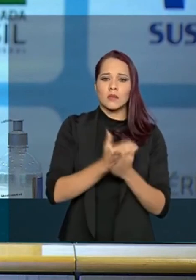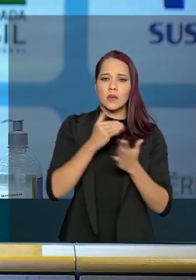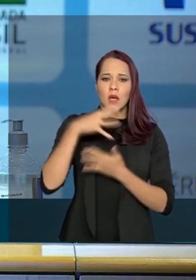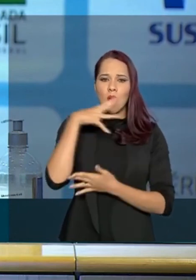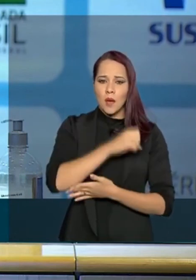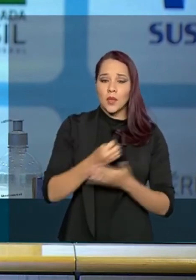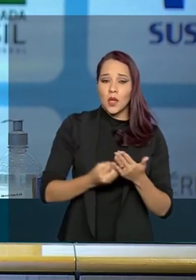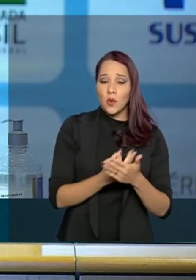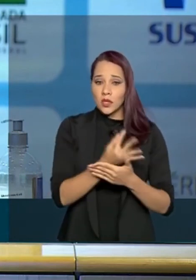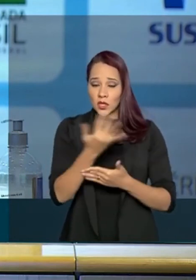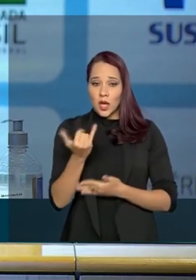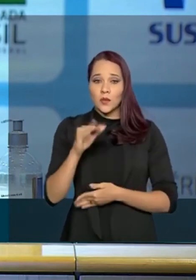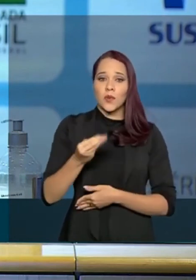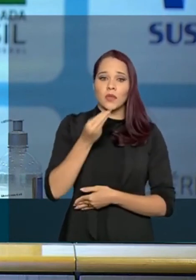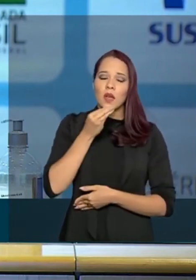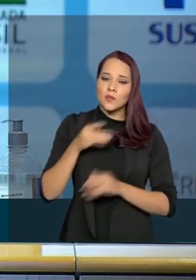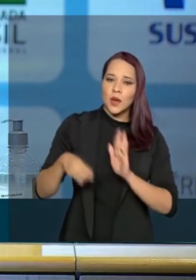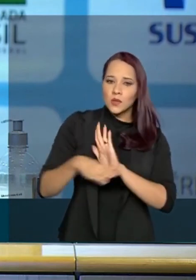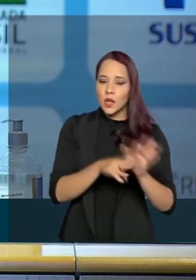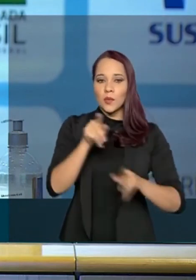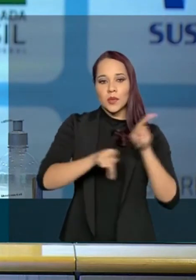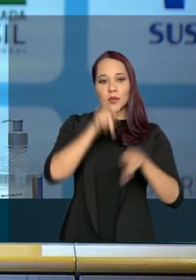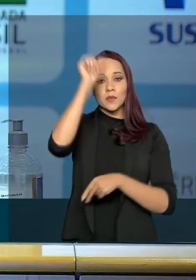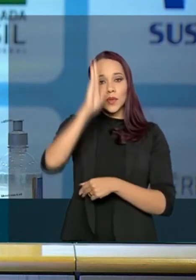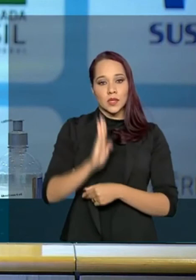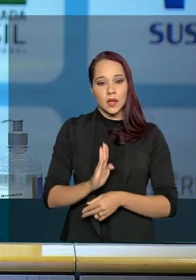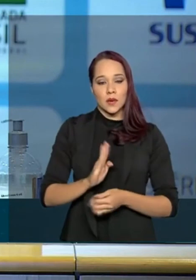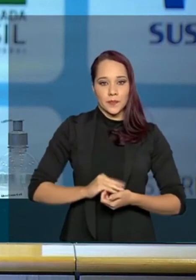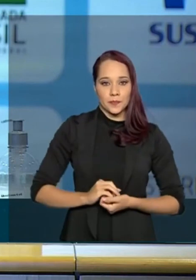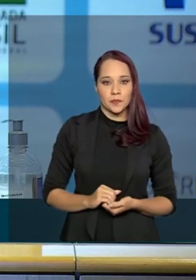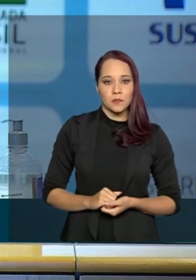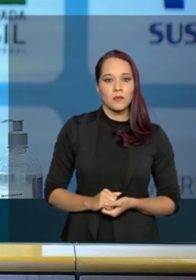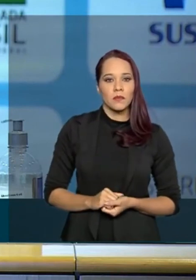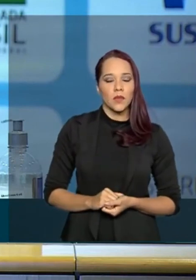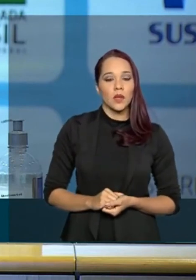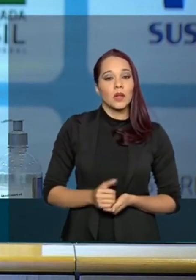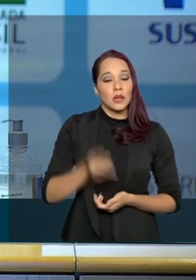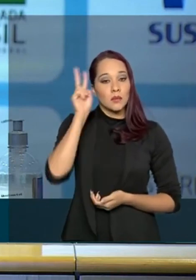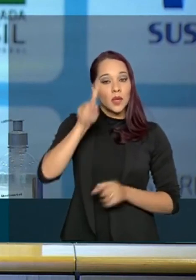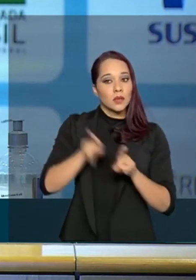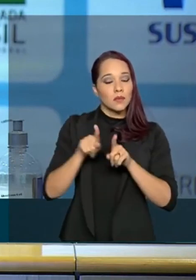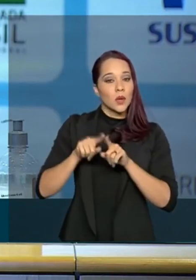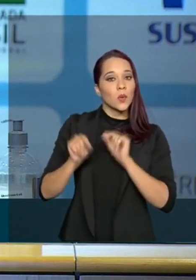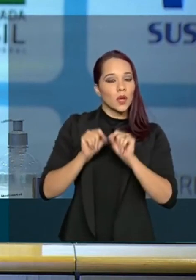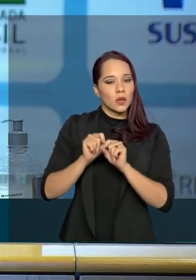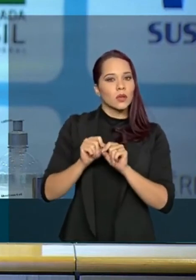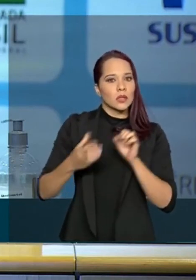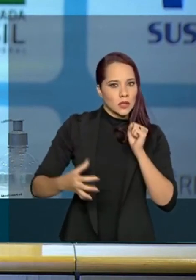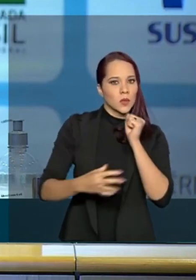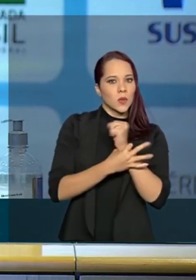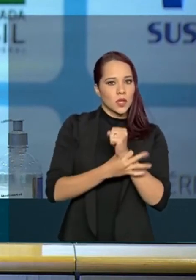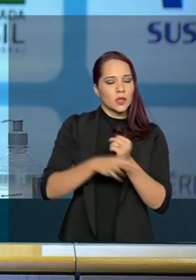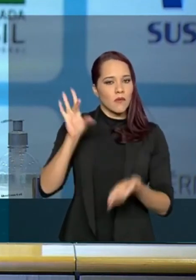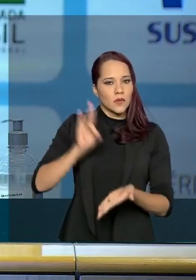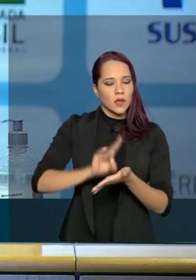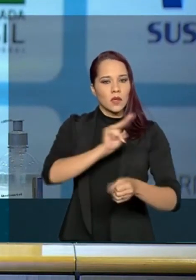quantidade e oportunidade para atender a população brasileira, não nos esquecendo da segurança e da efetividade